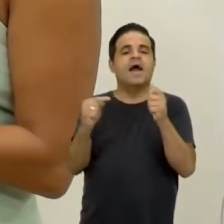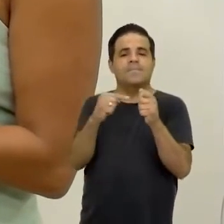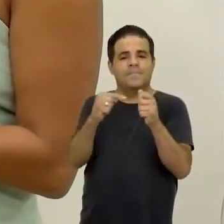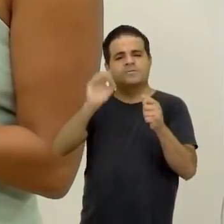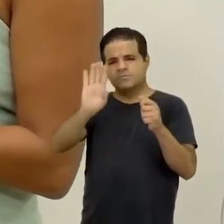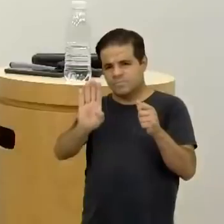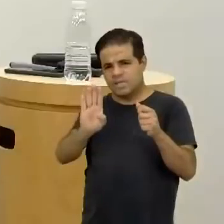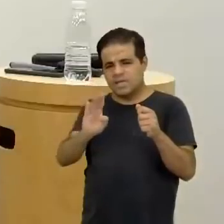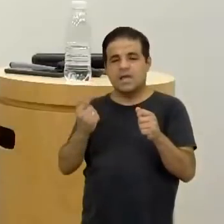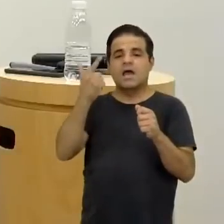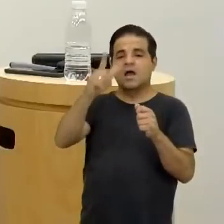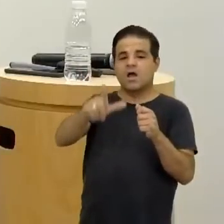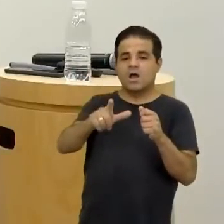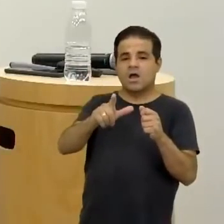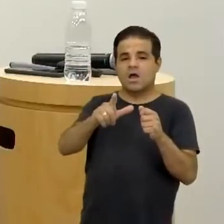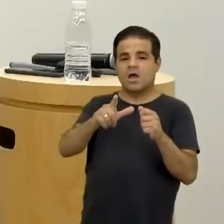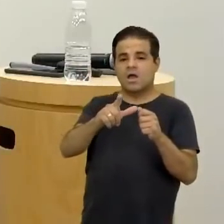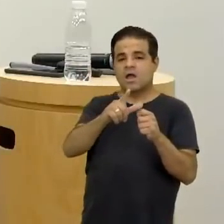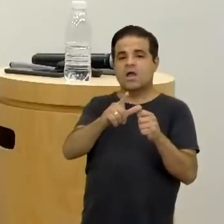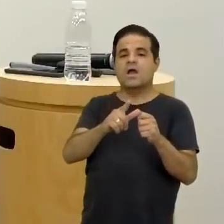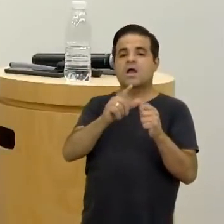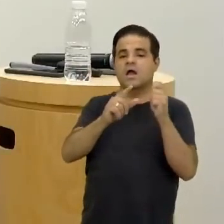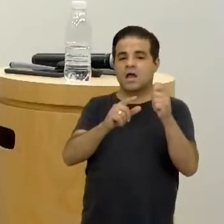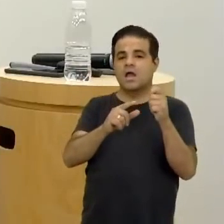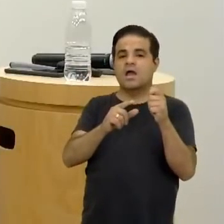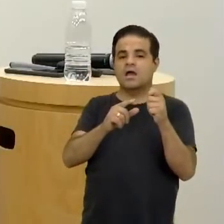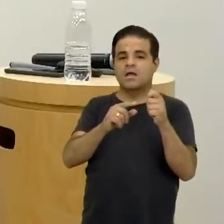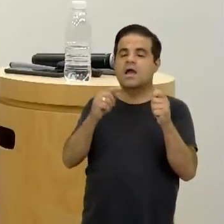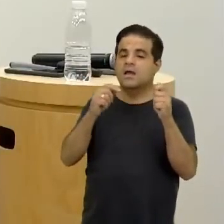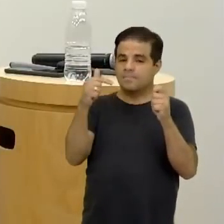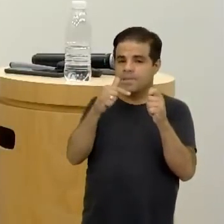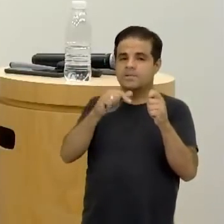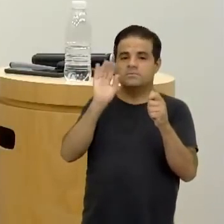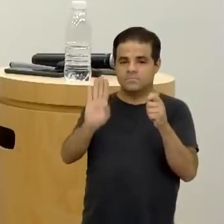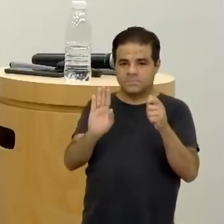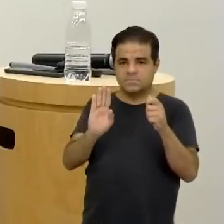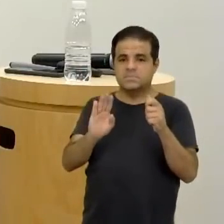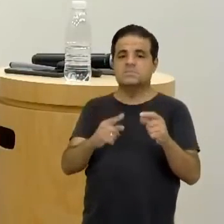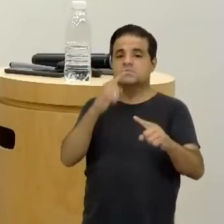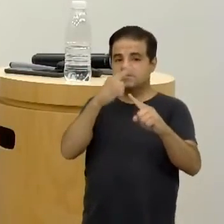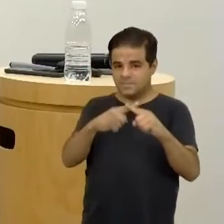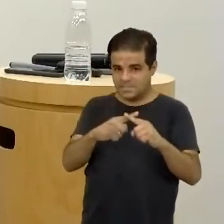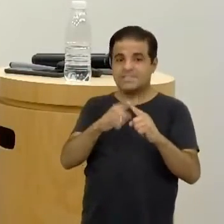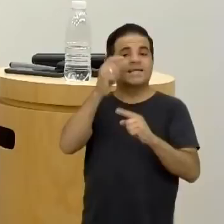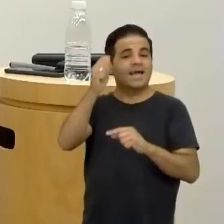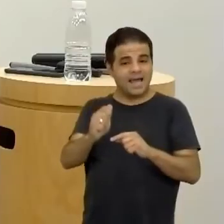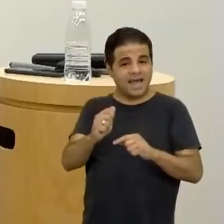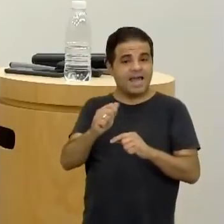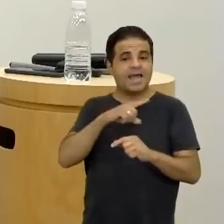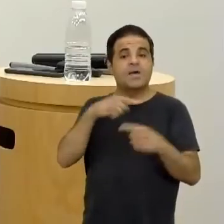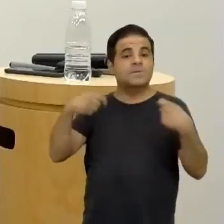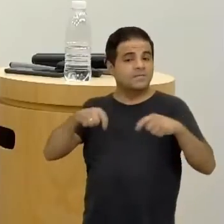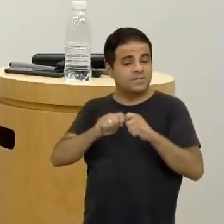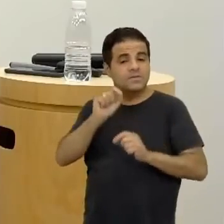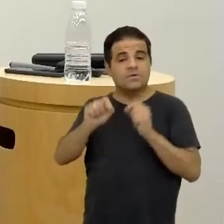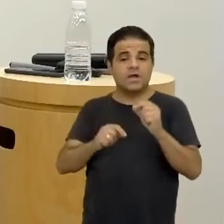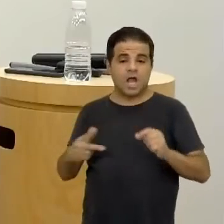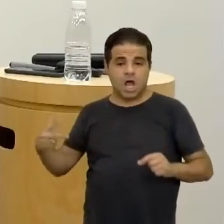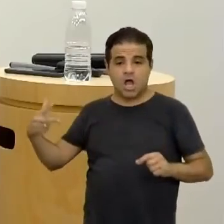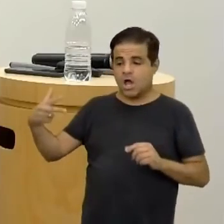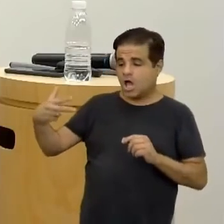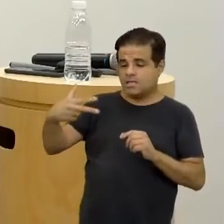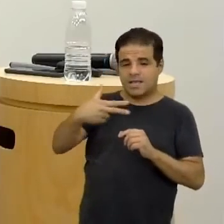menos B acho que a outra câmera fica melhor isso fica assim a menos B vezes a então o que que eu tenho que fazer